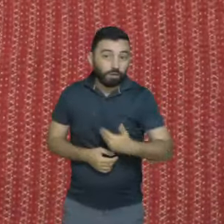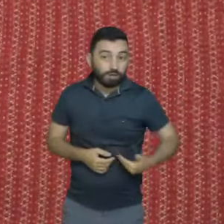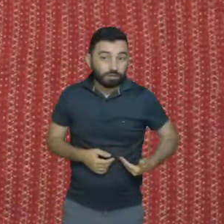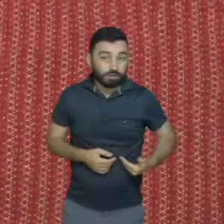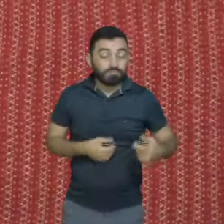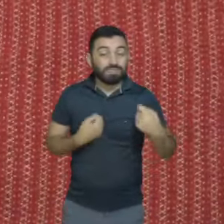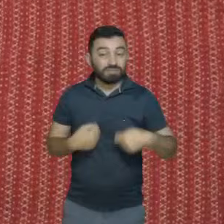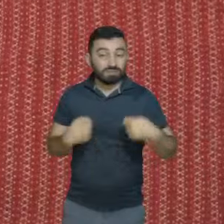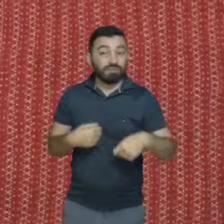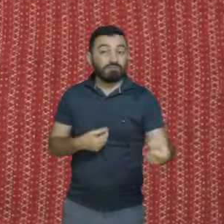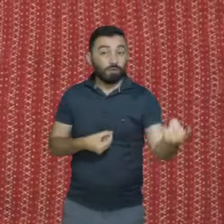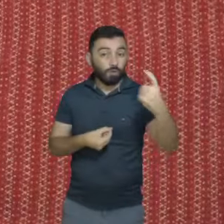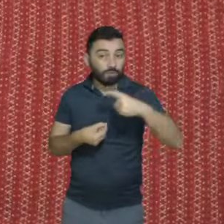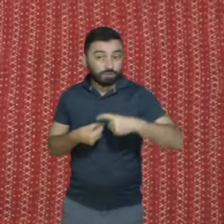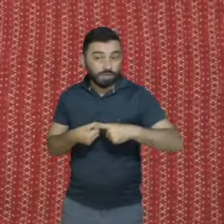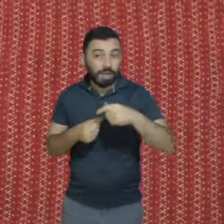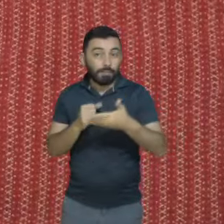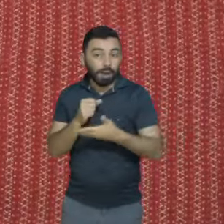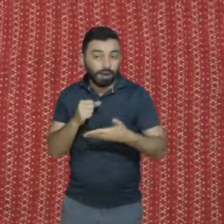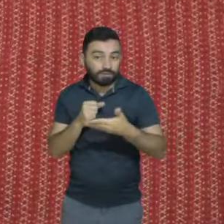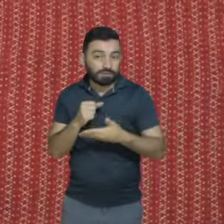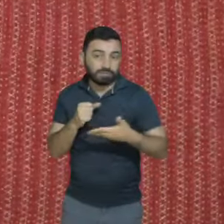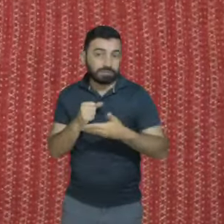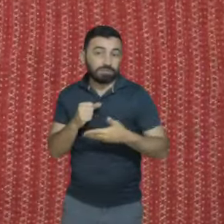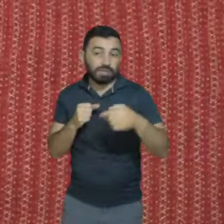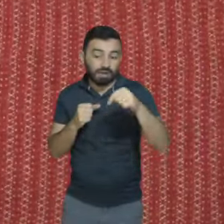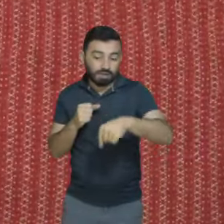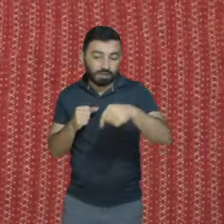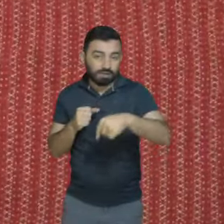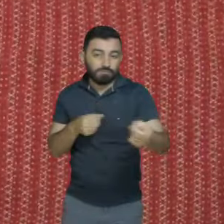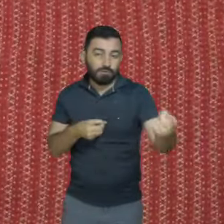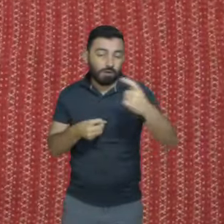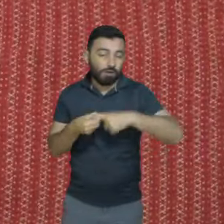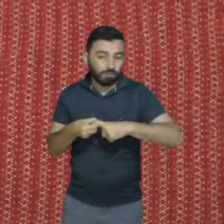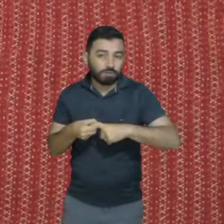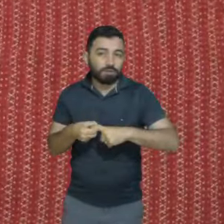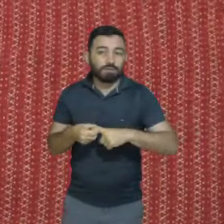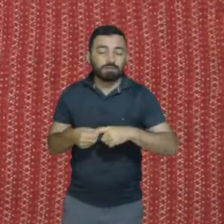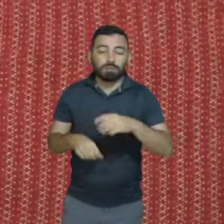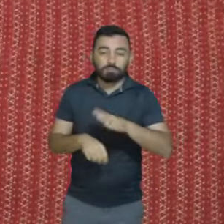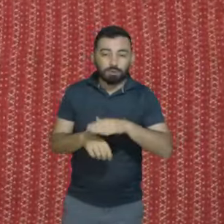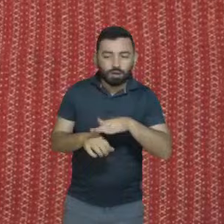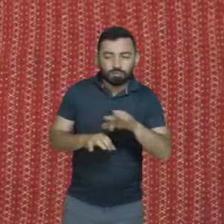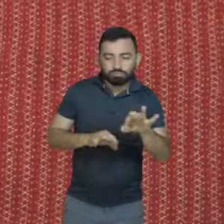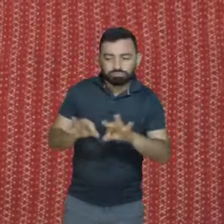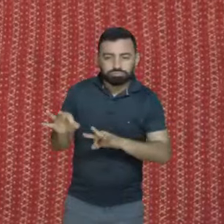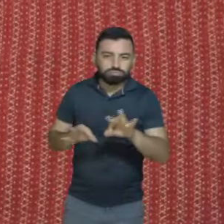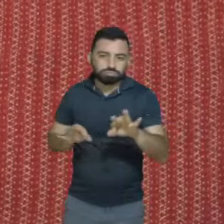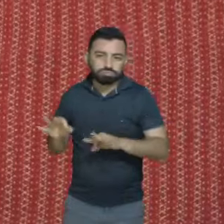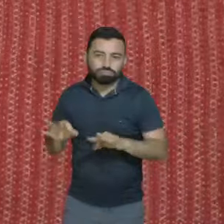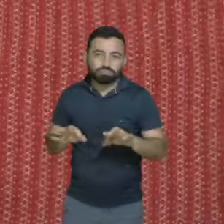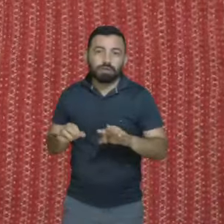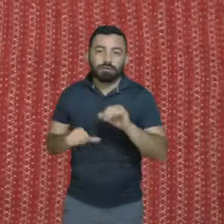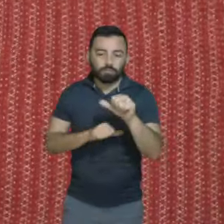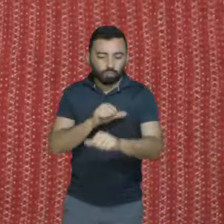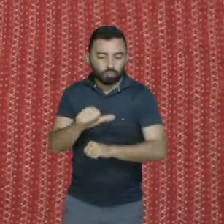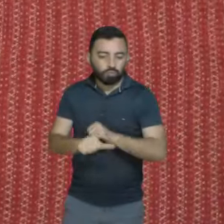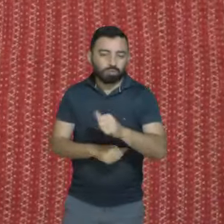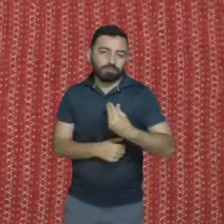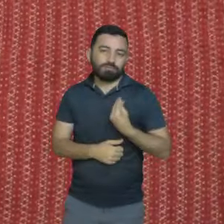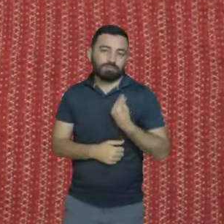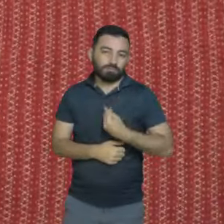que retornar para a base para devolver em trabalho, em ações, ações essas que vão mudar a vida das pessoas